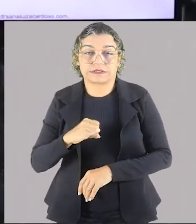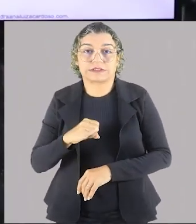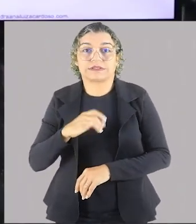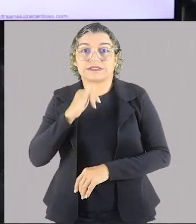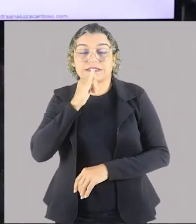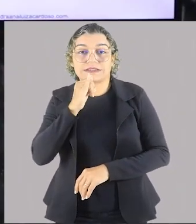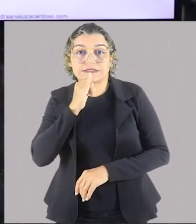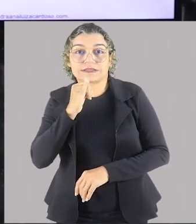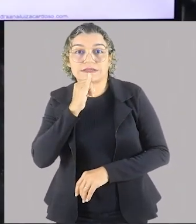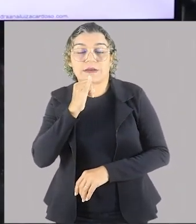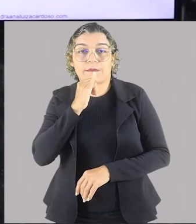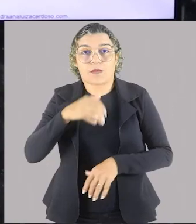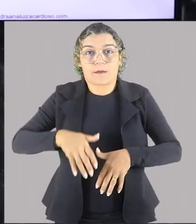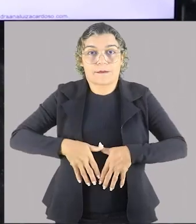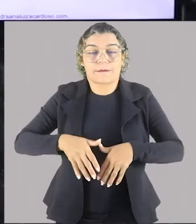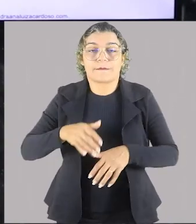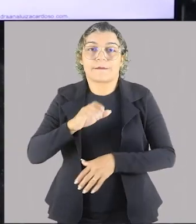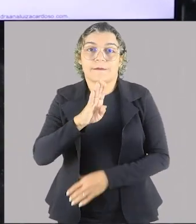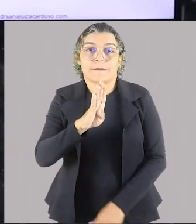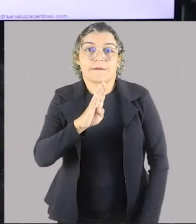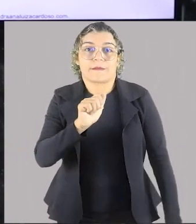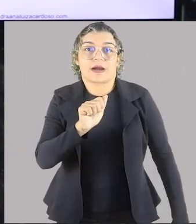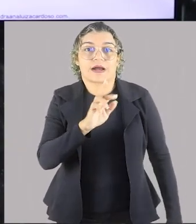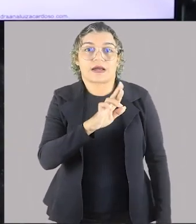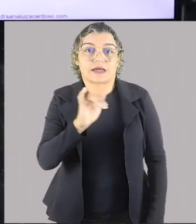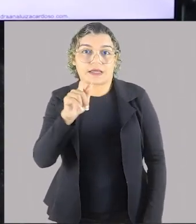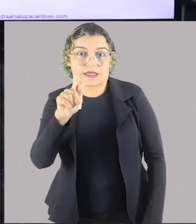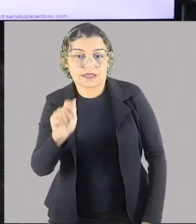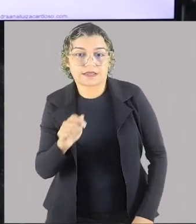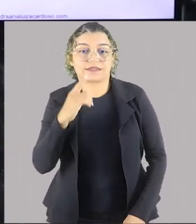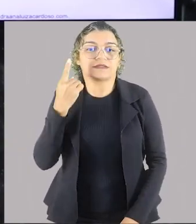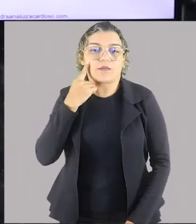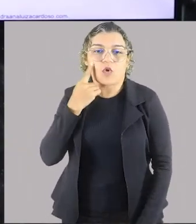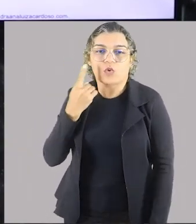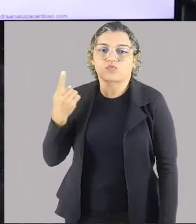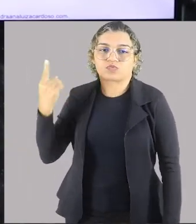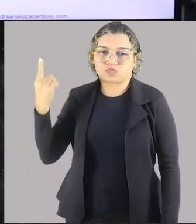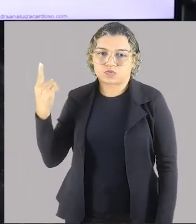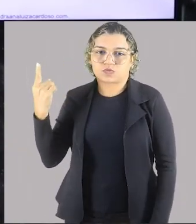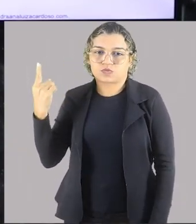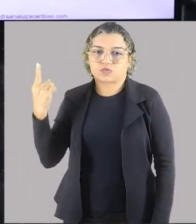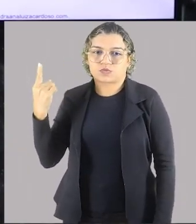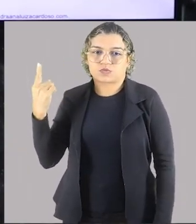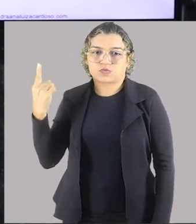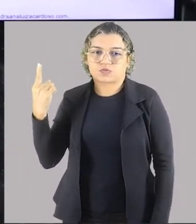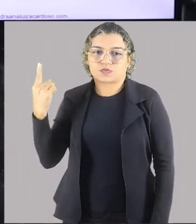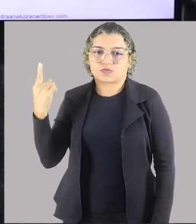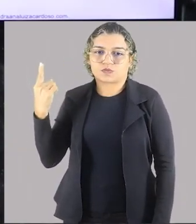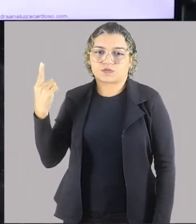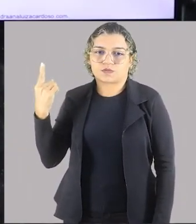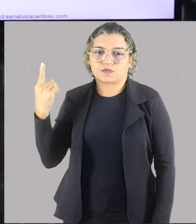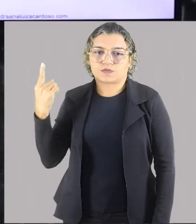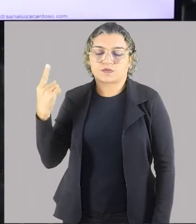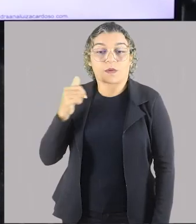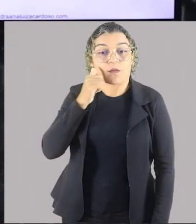da cintura superior a 88 centímetros na mulher e a